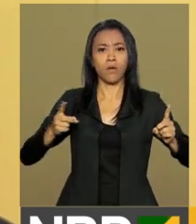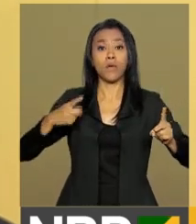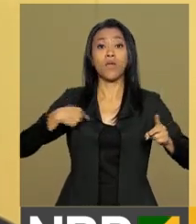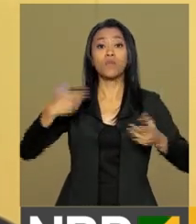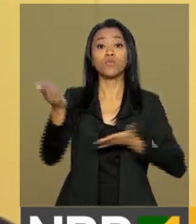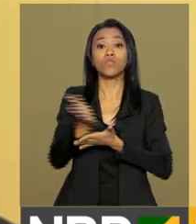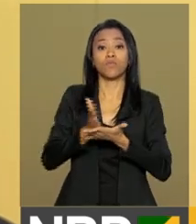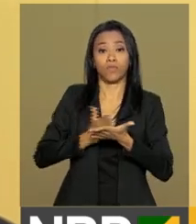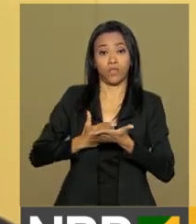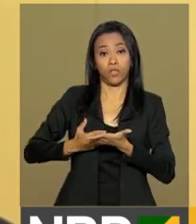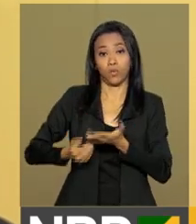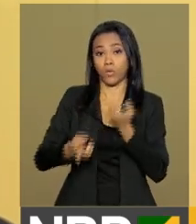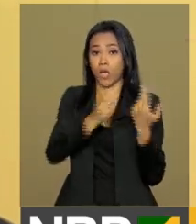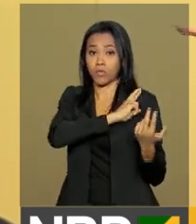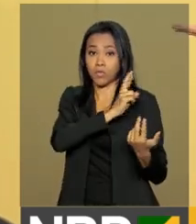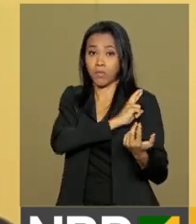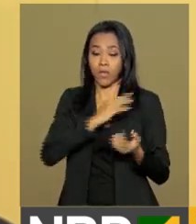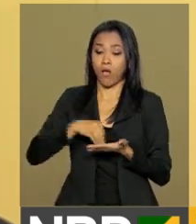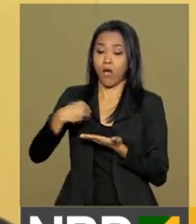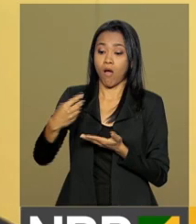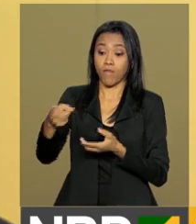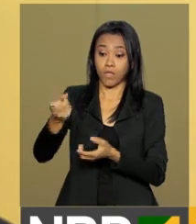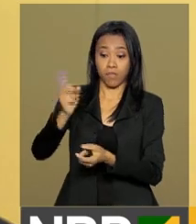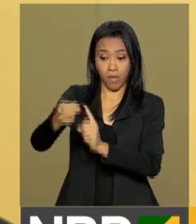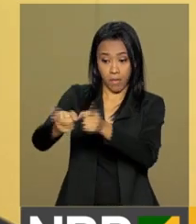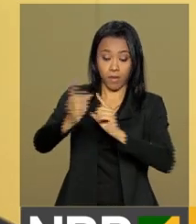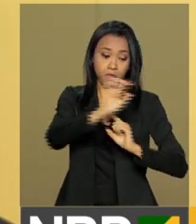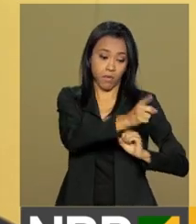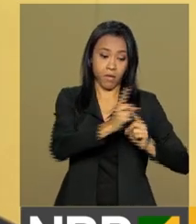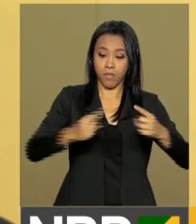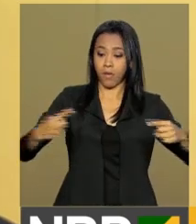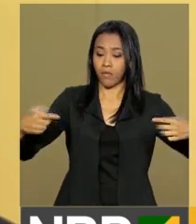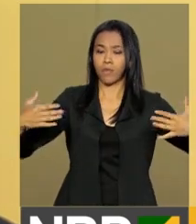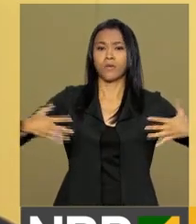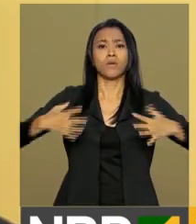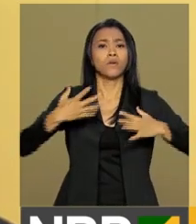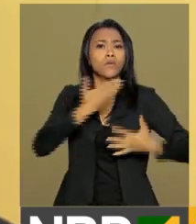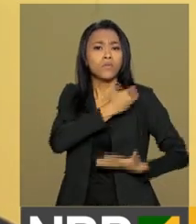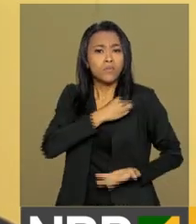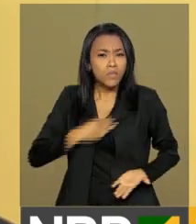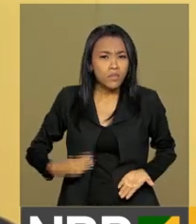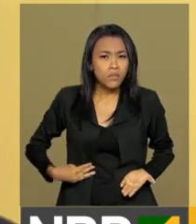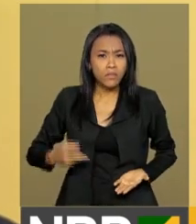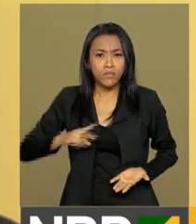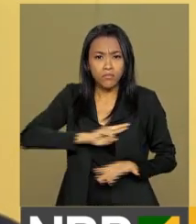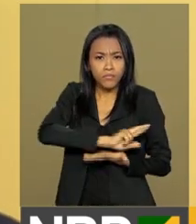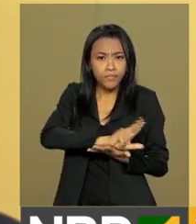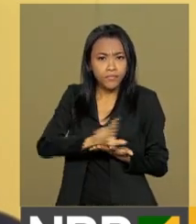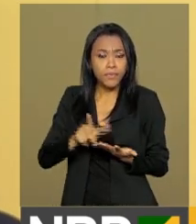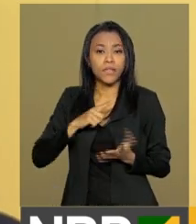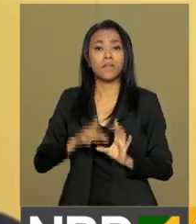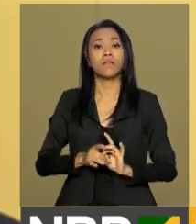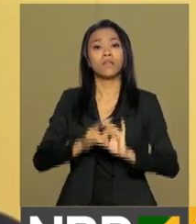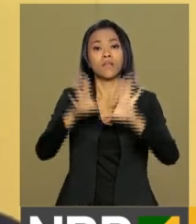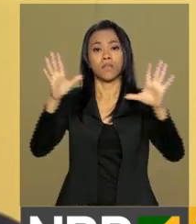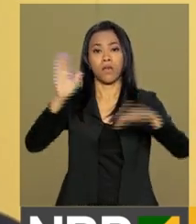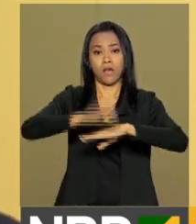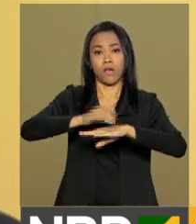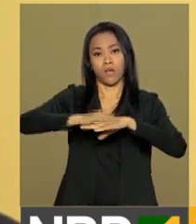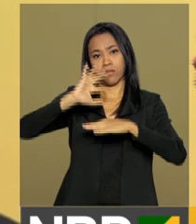todos, todas as atividades, mas os ministros têm uma liberdade extraordinária para a